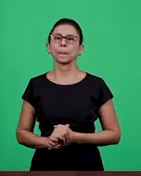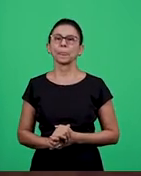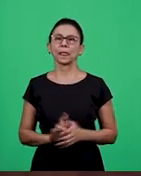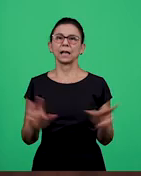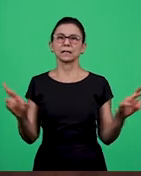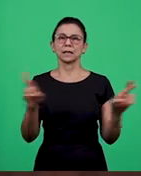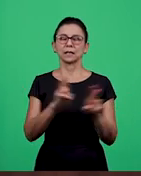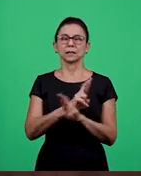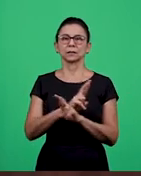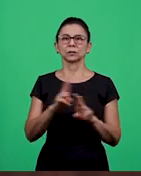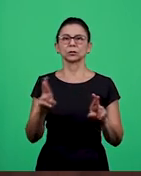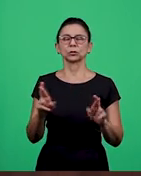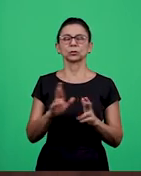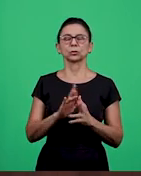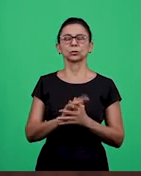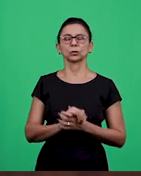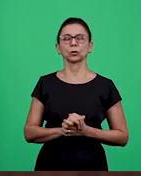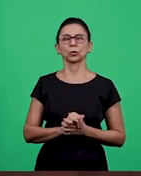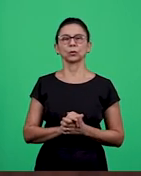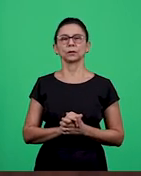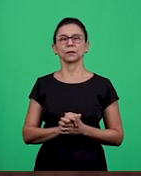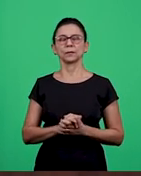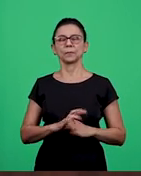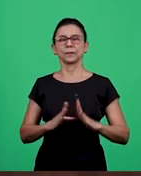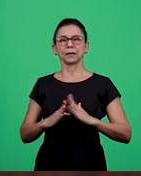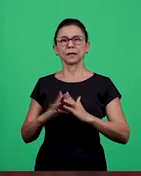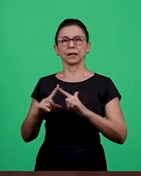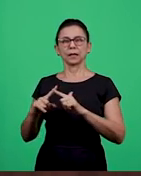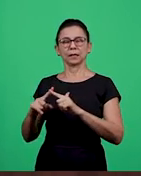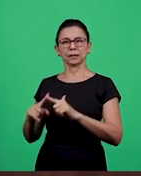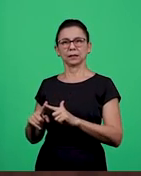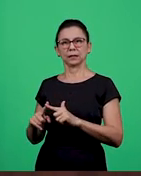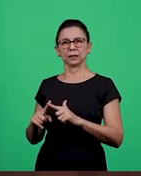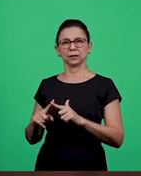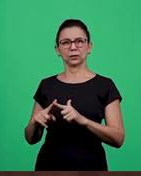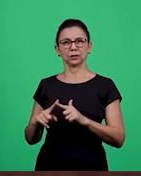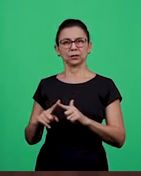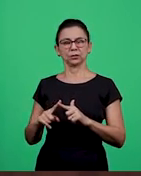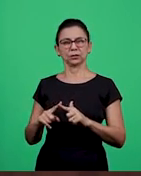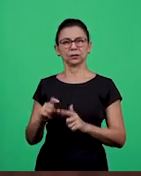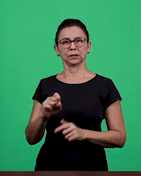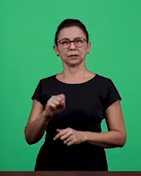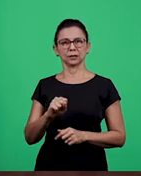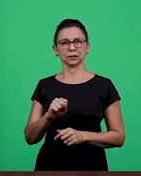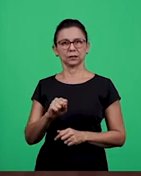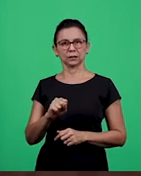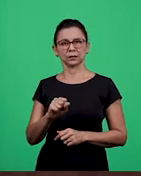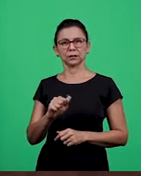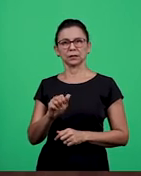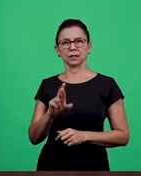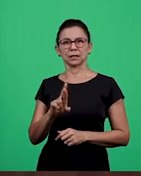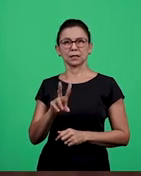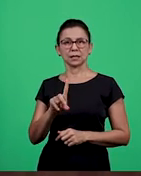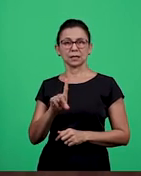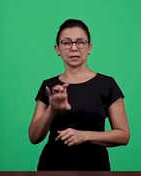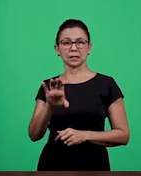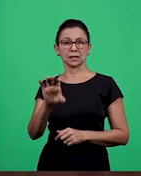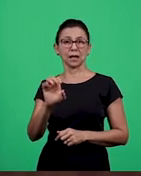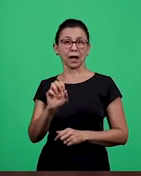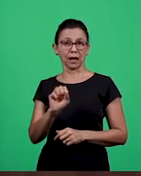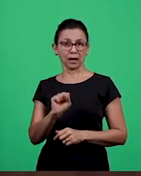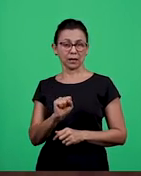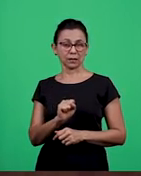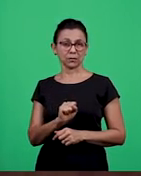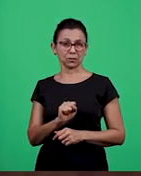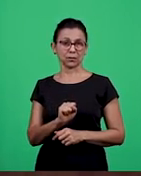de Sardes, né? Lá no livro de Apocalipse. E Sardes quer dizer restantes,